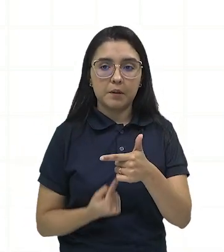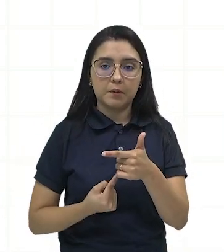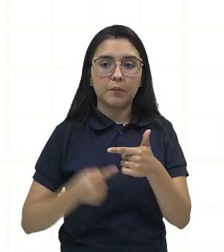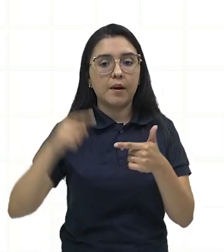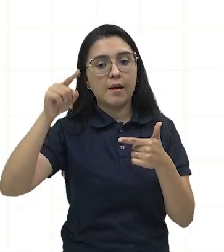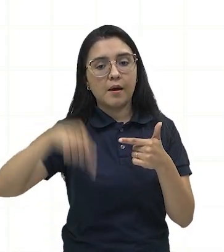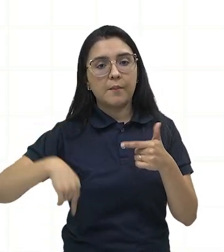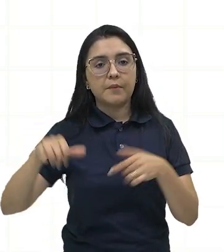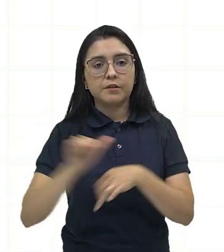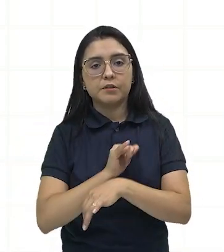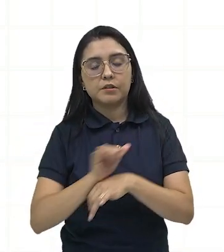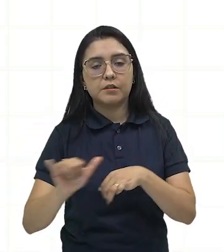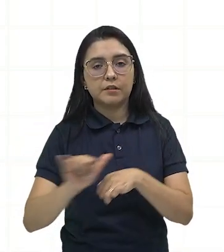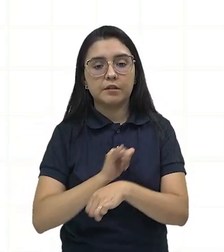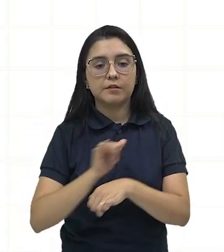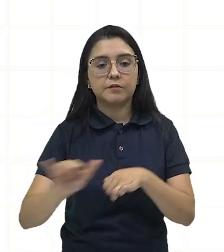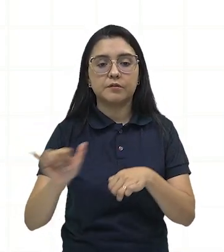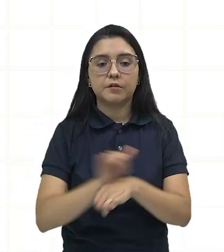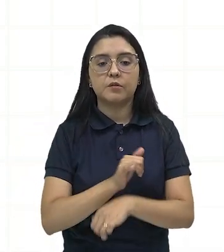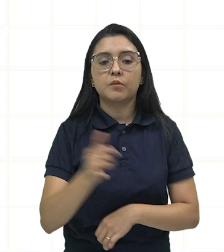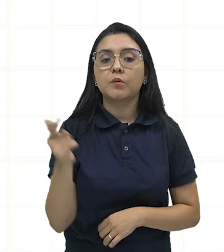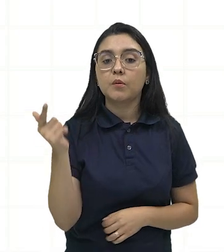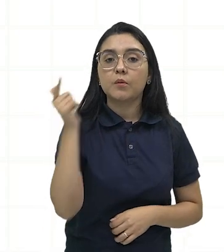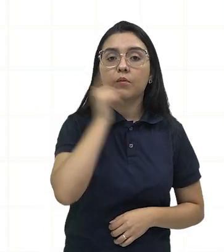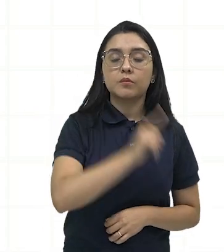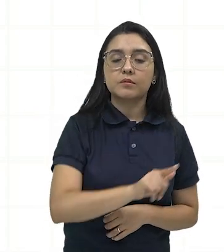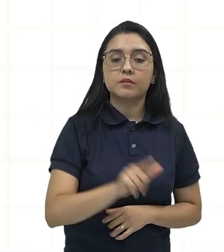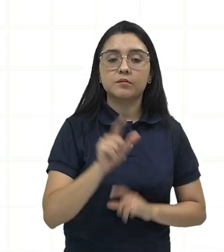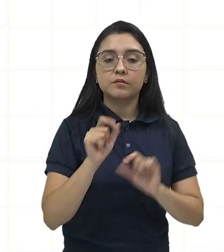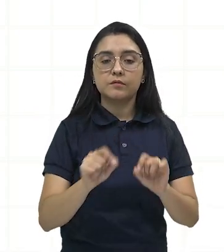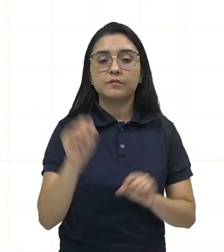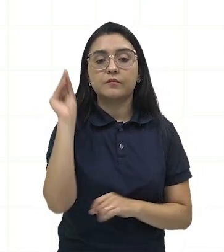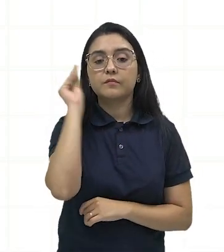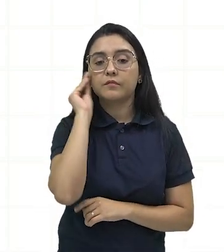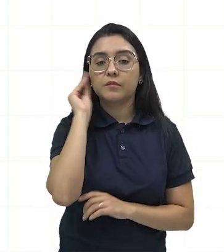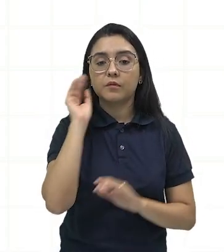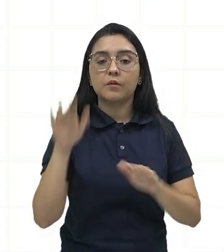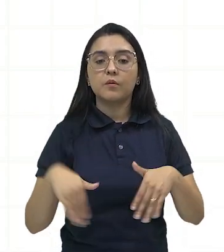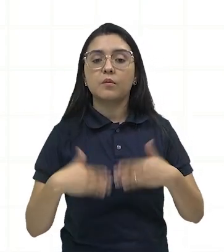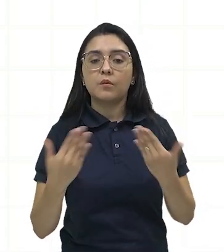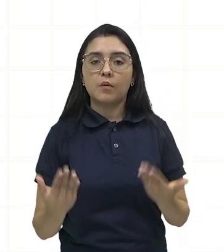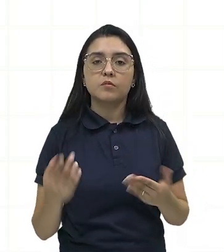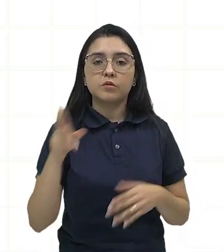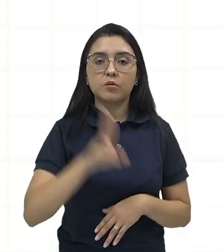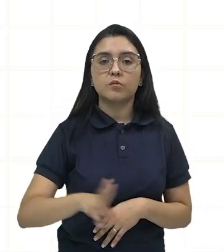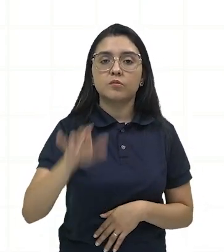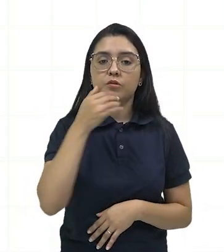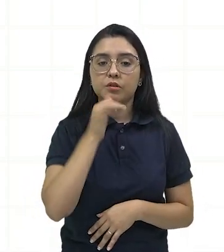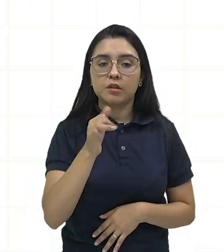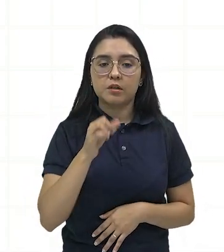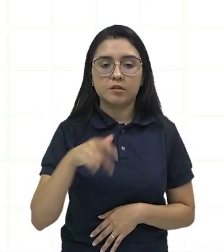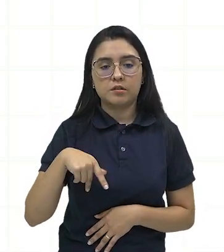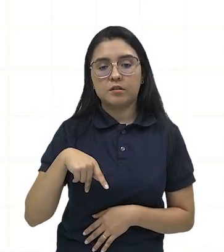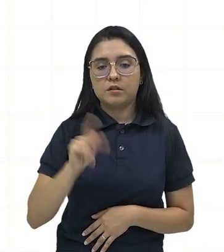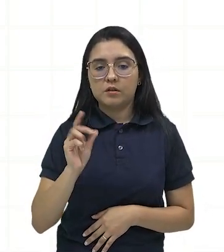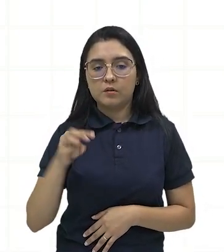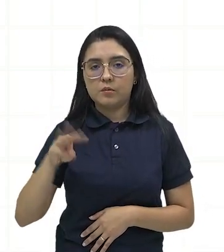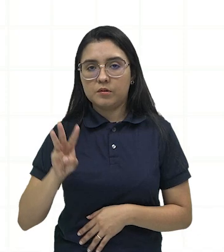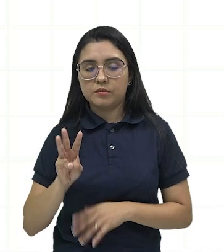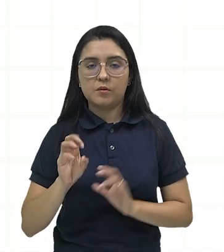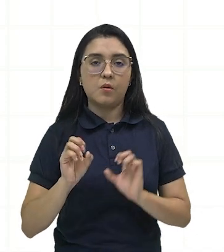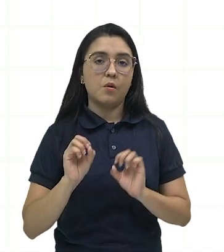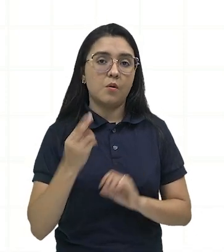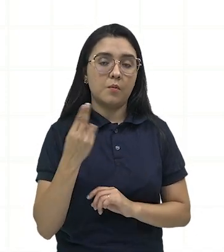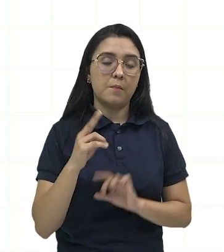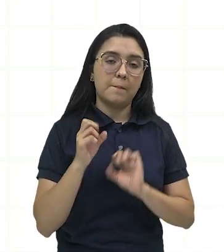uma forma de você aí conseguir ver, né, qual vai ser o seu consumo em quilowatt, certo? Ou